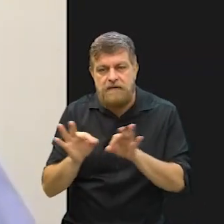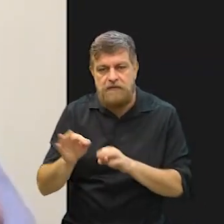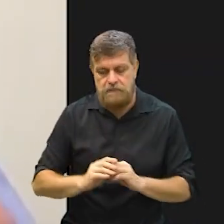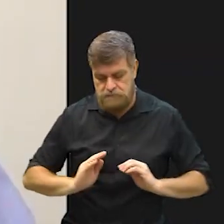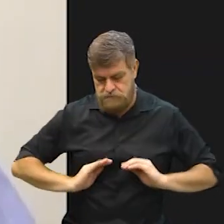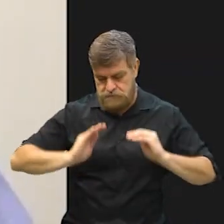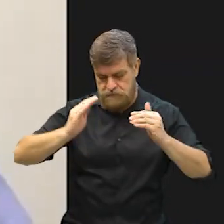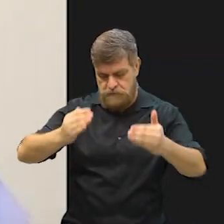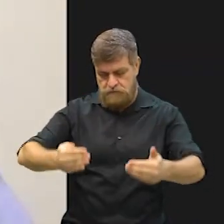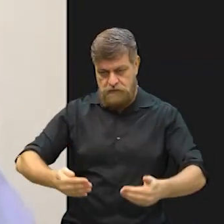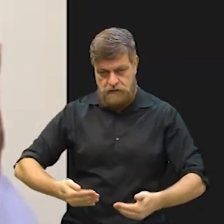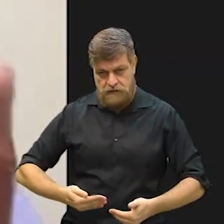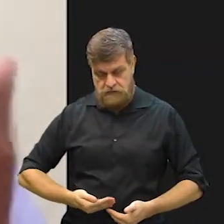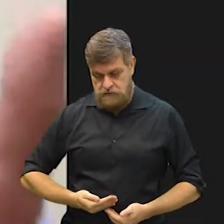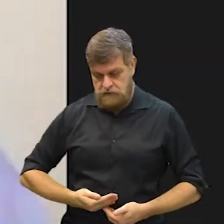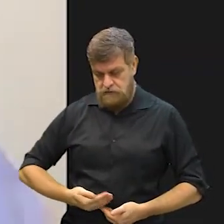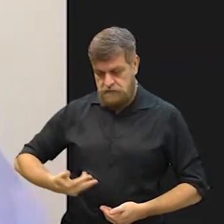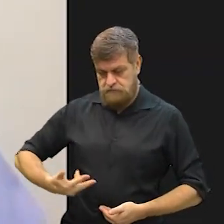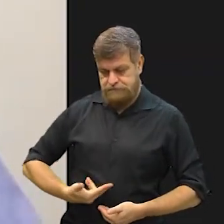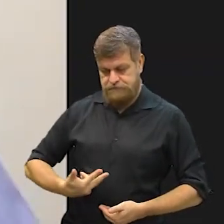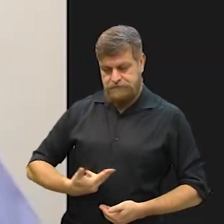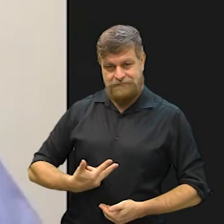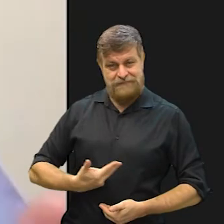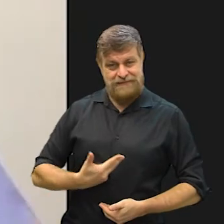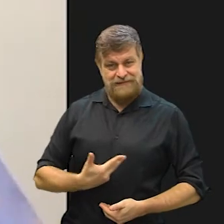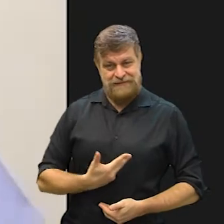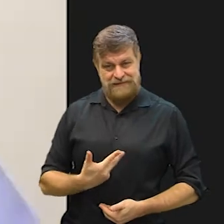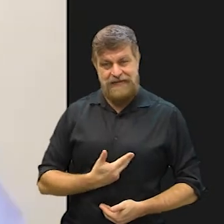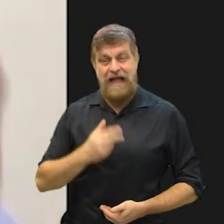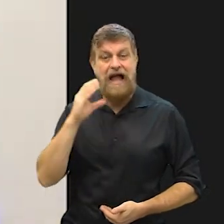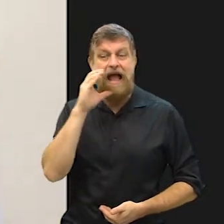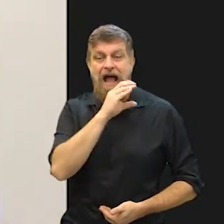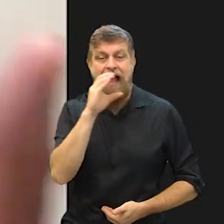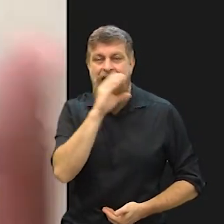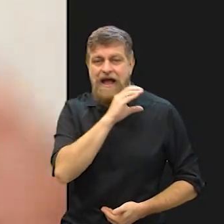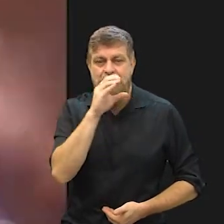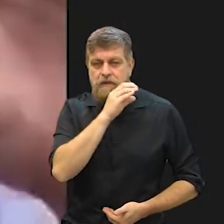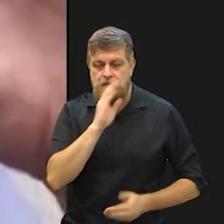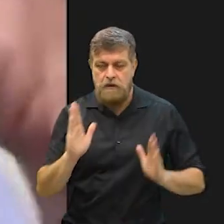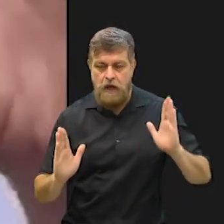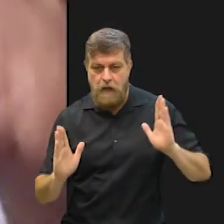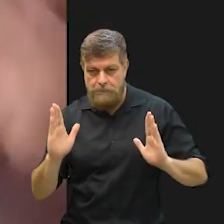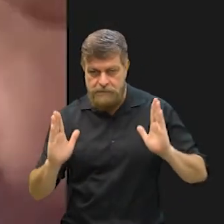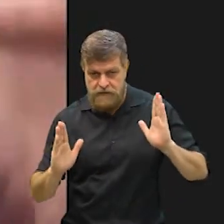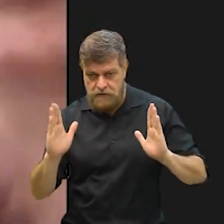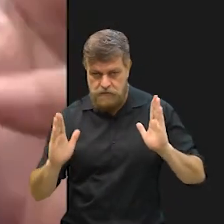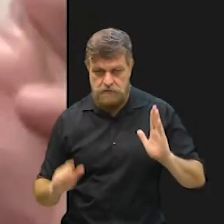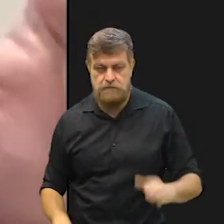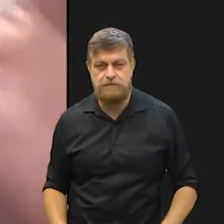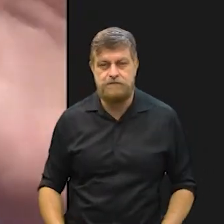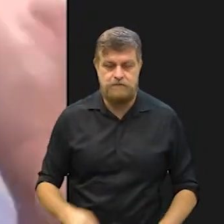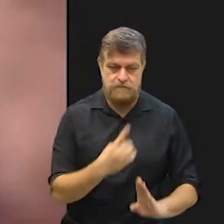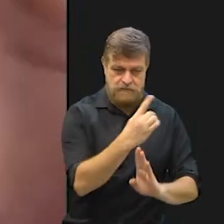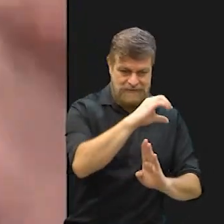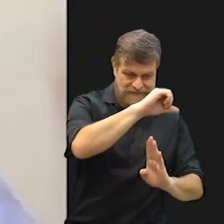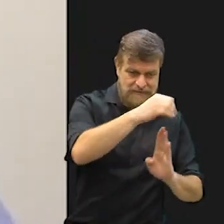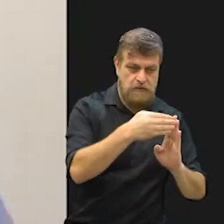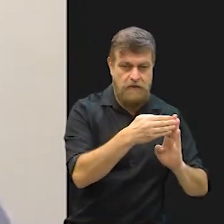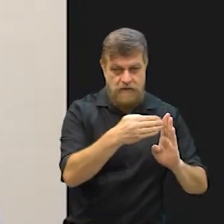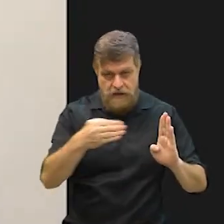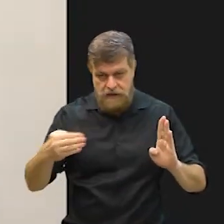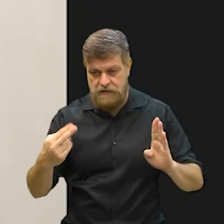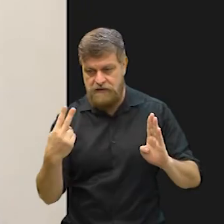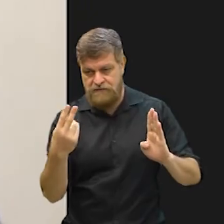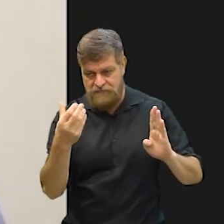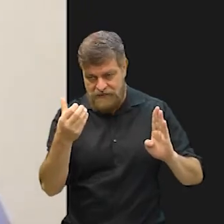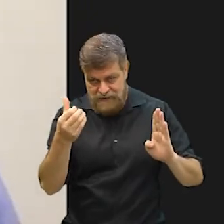a terapêutica, de preferência intraútero, o mais cedo possível, nesse período que vai de 19